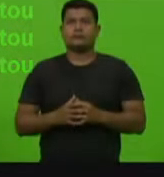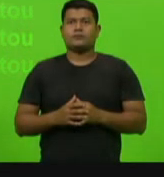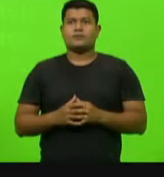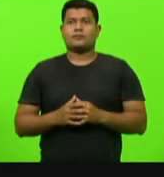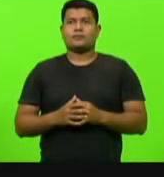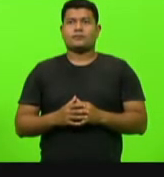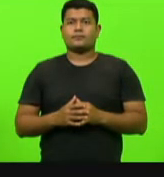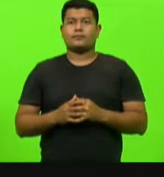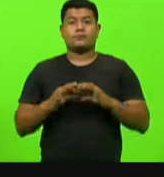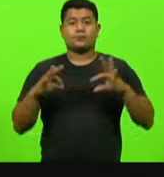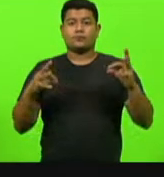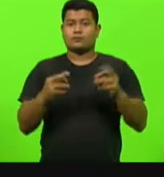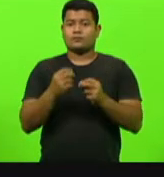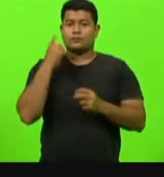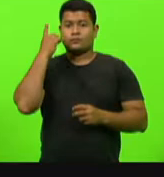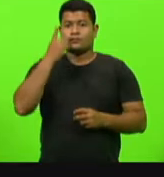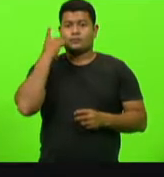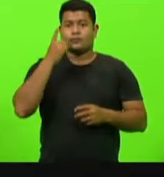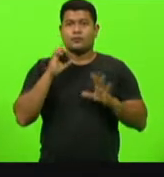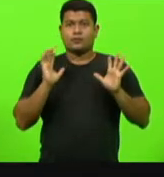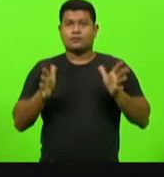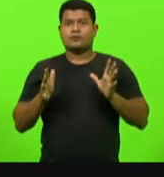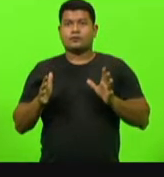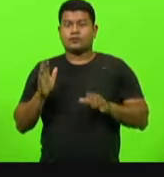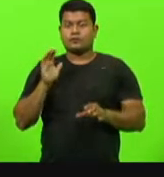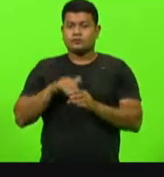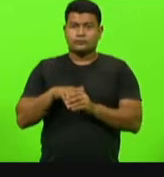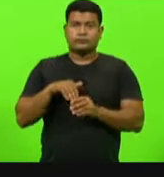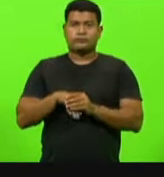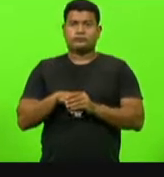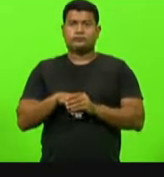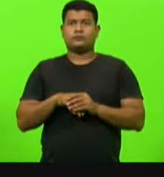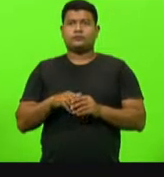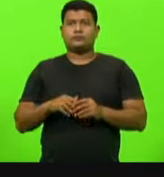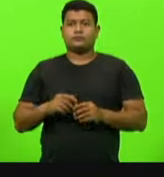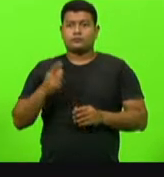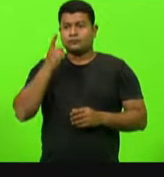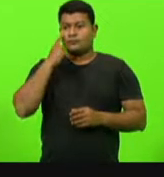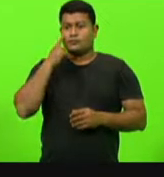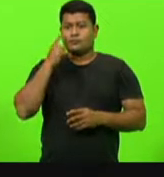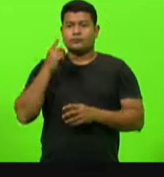Todos os deputados exerceram o seu direito de voto.